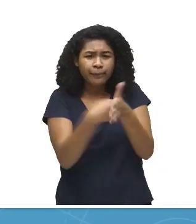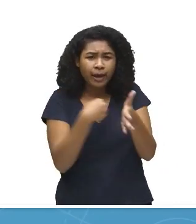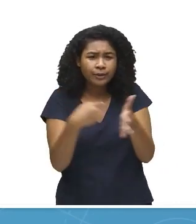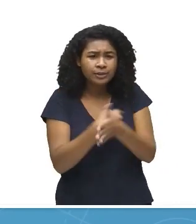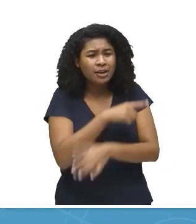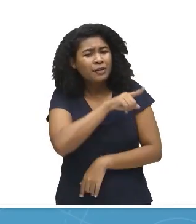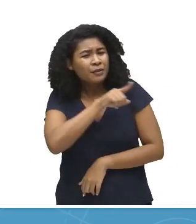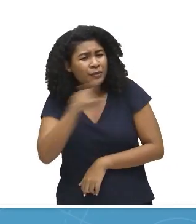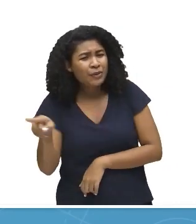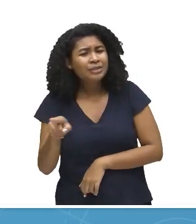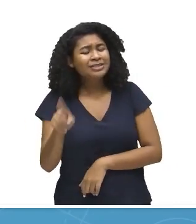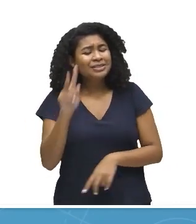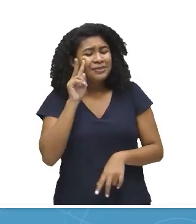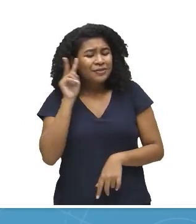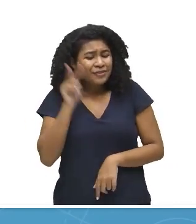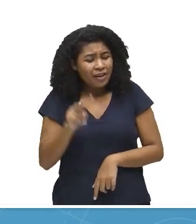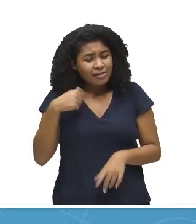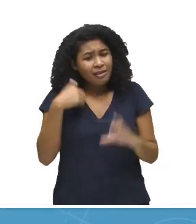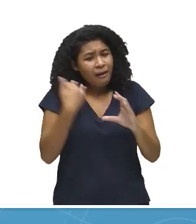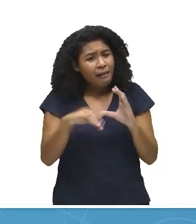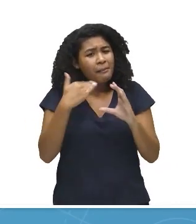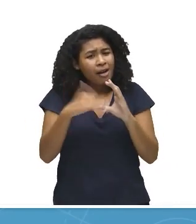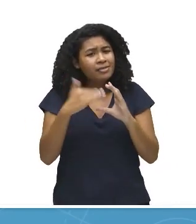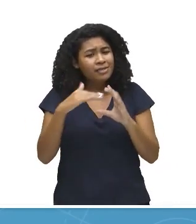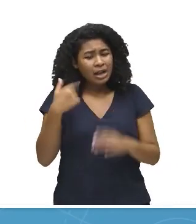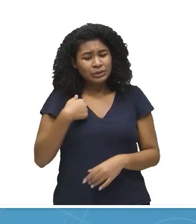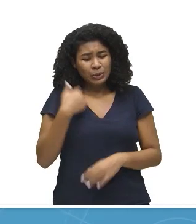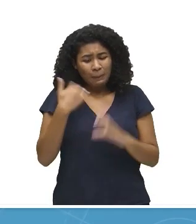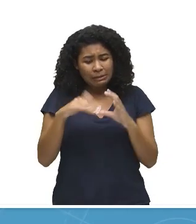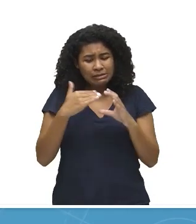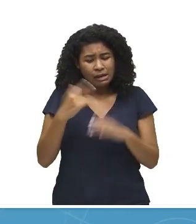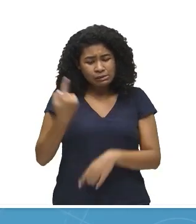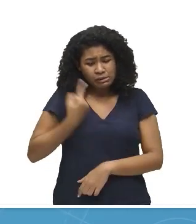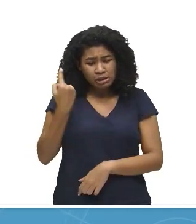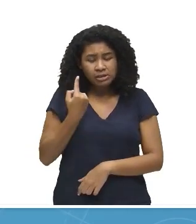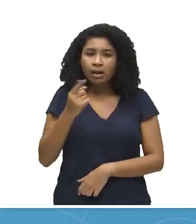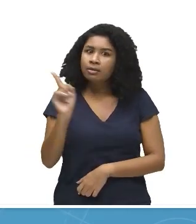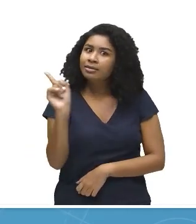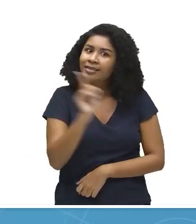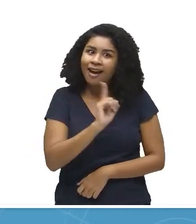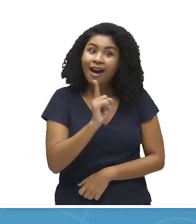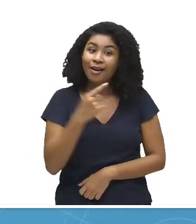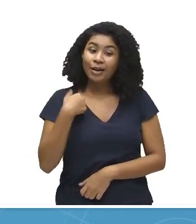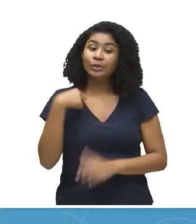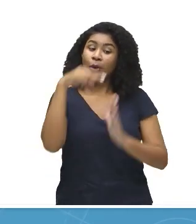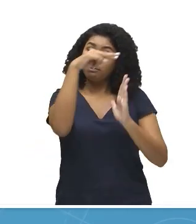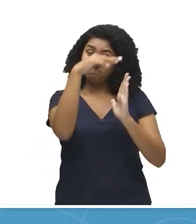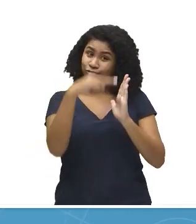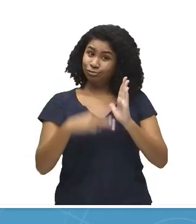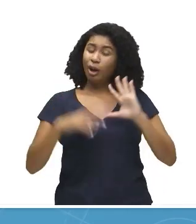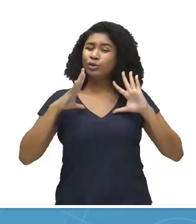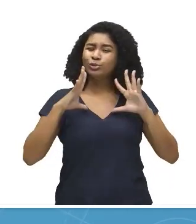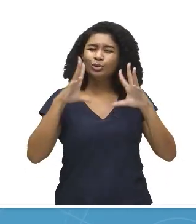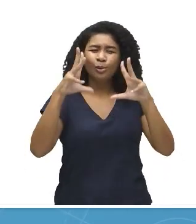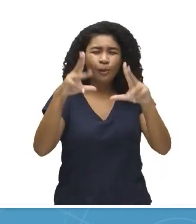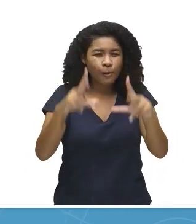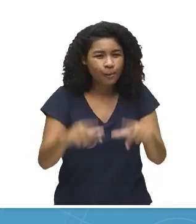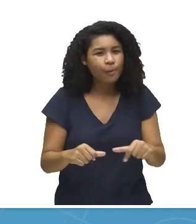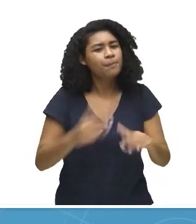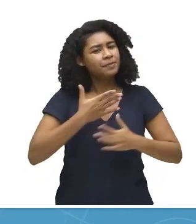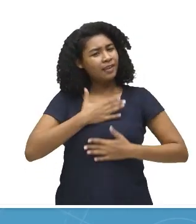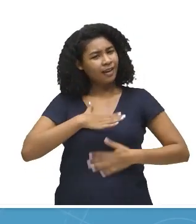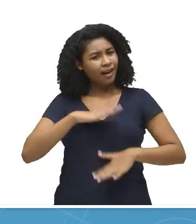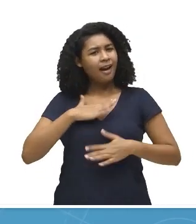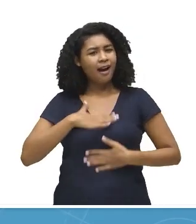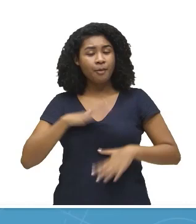mensagem? Será se eu estou falando sozinho? Vocês não estão sozinhos, tá, gente? A gente está vendo aqui a mensagem de vocês, os colegas de vocês